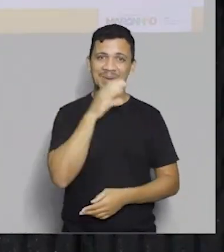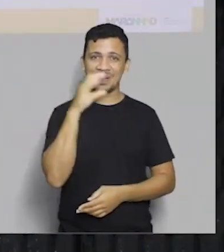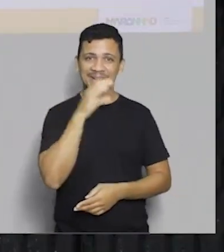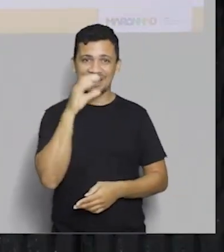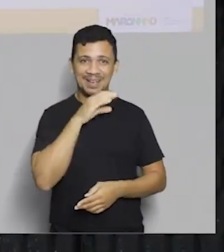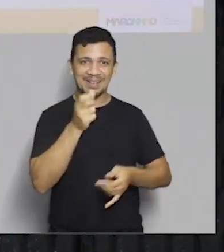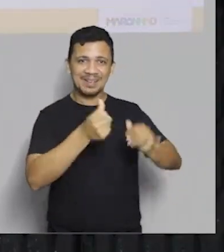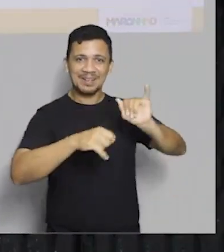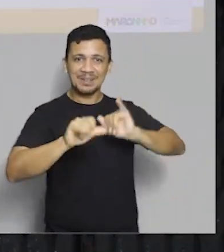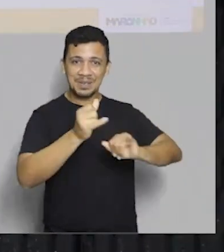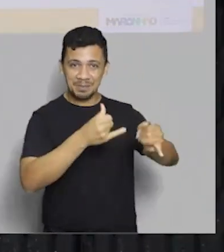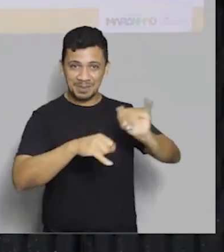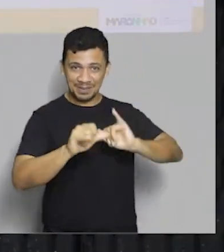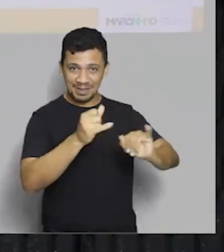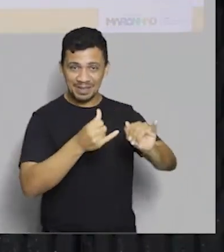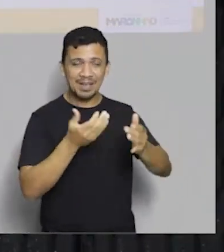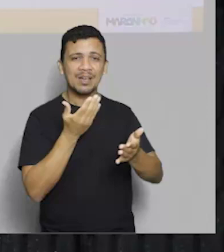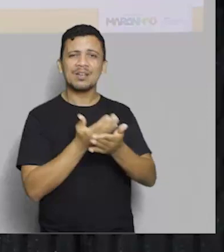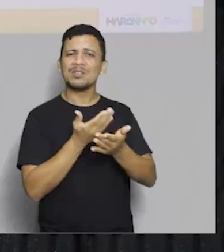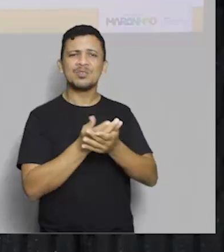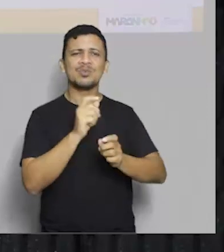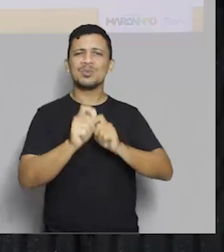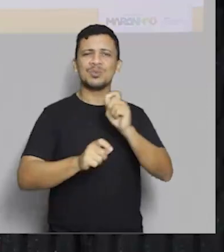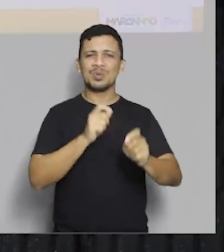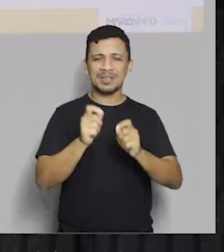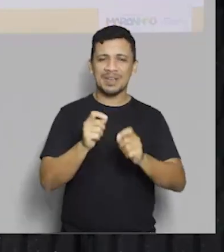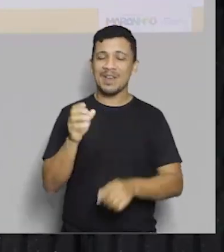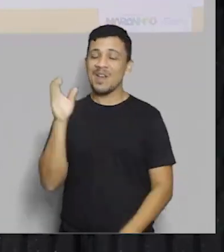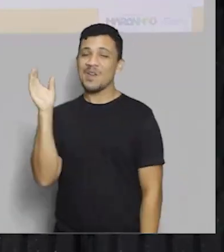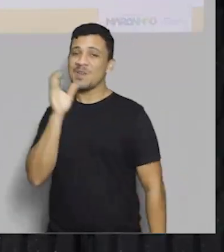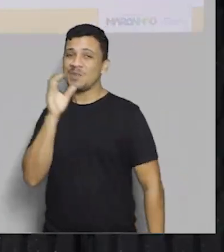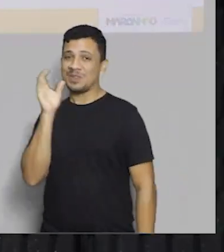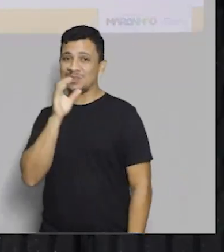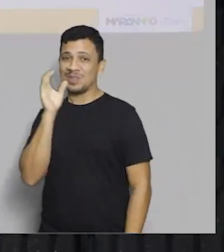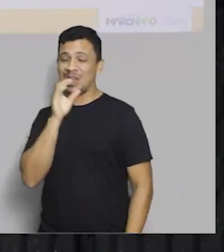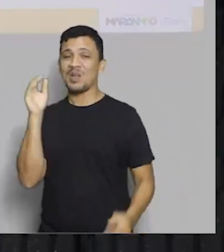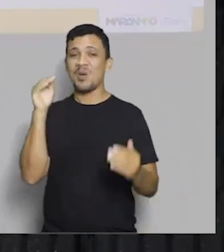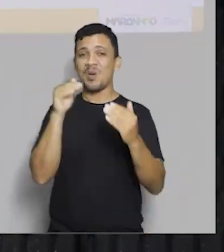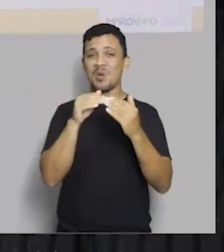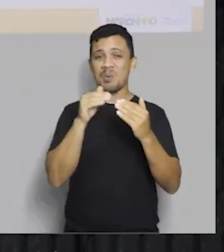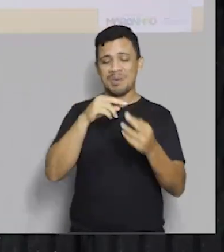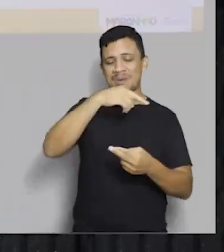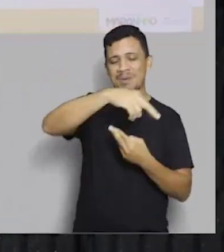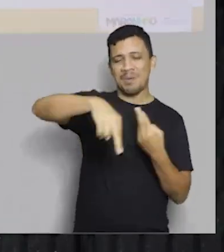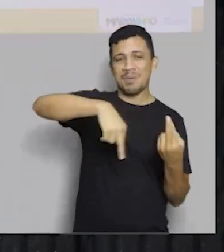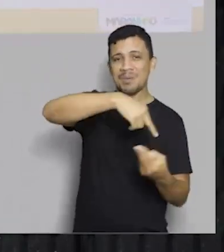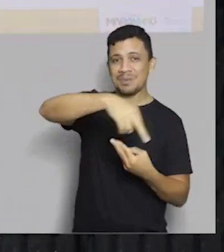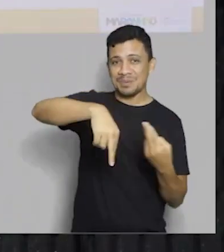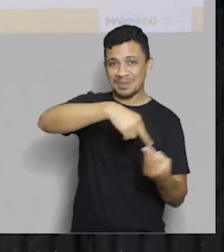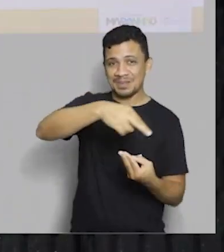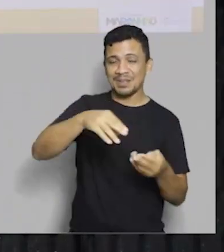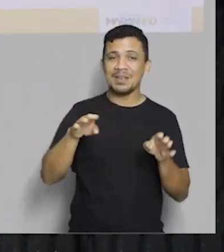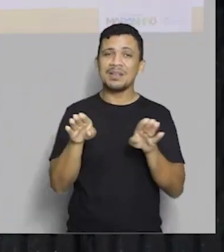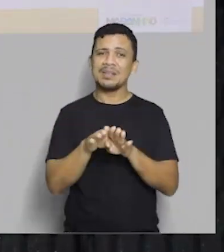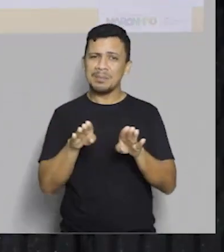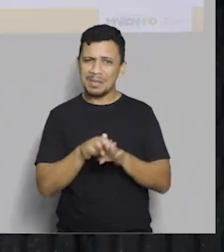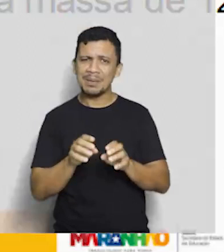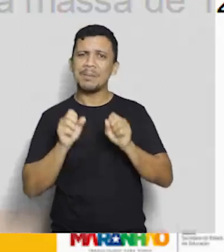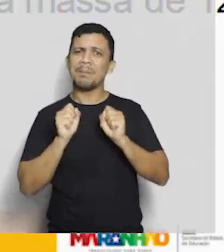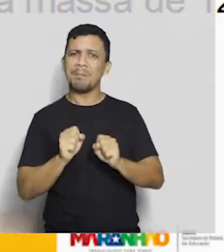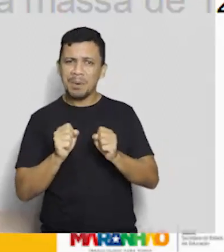é o ramo da química que vai relacionar velocidade com as reações e também fatores que